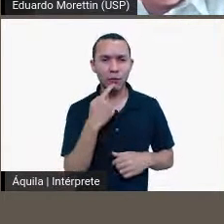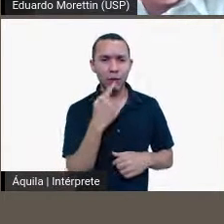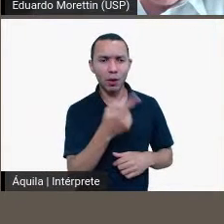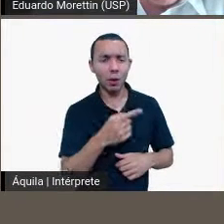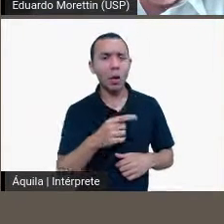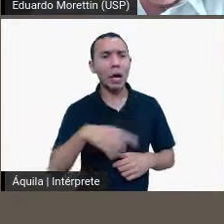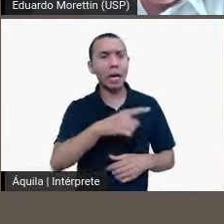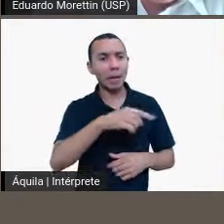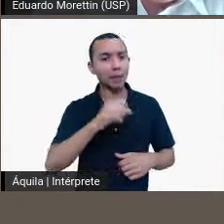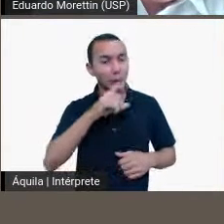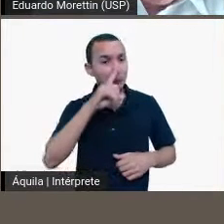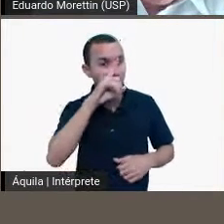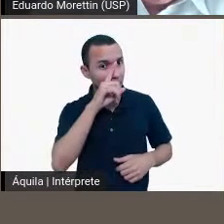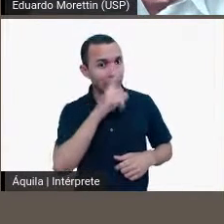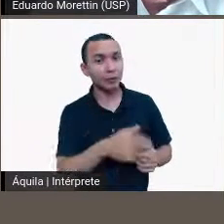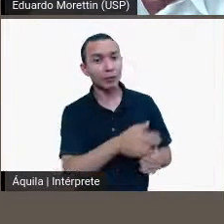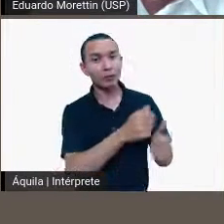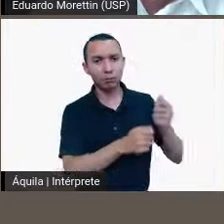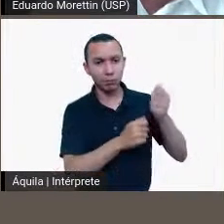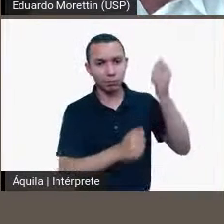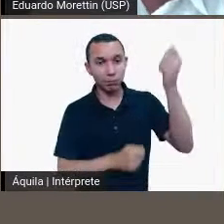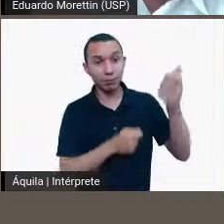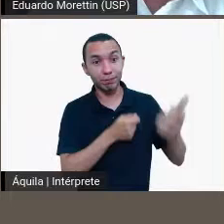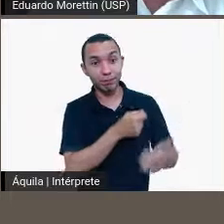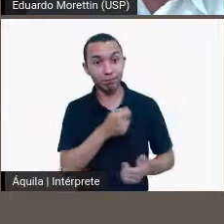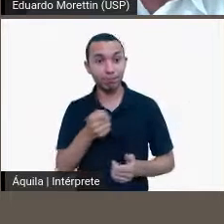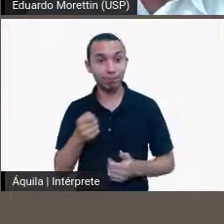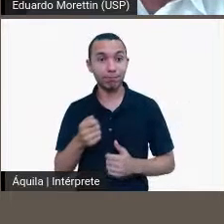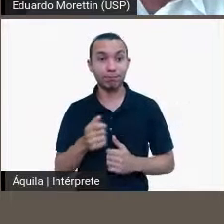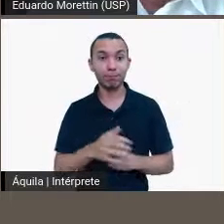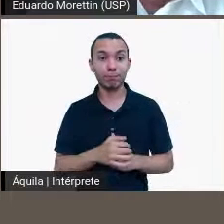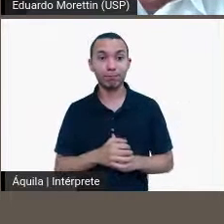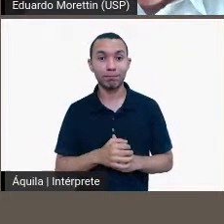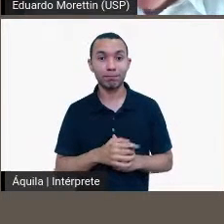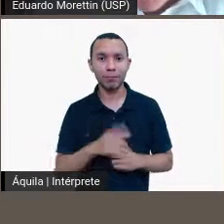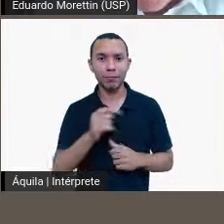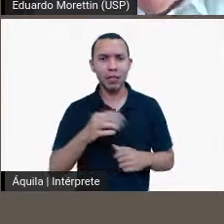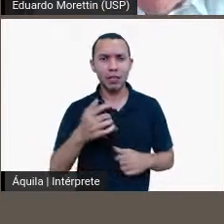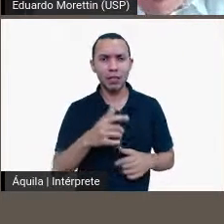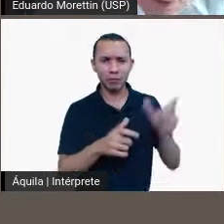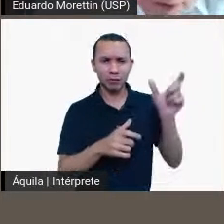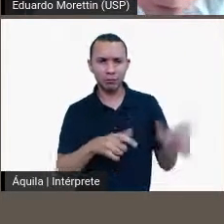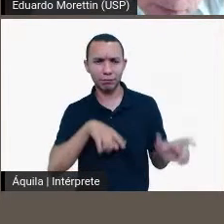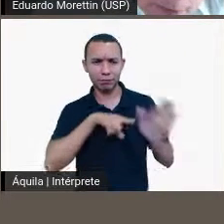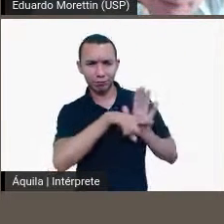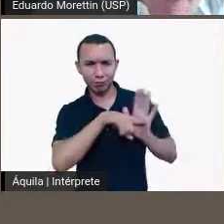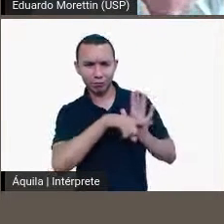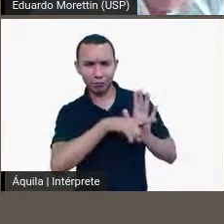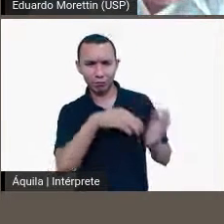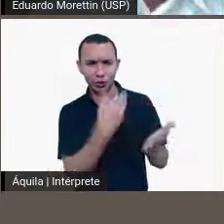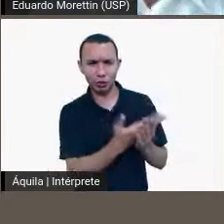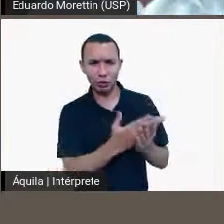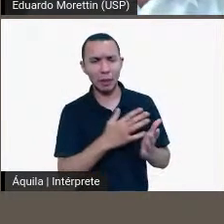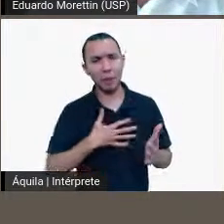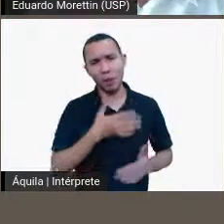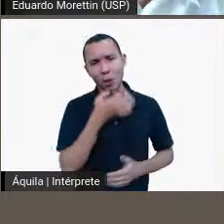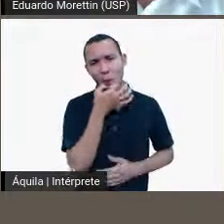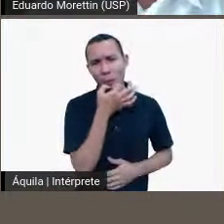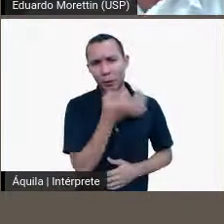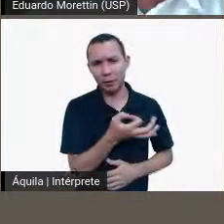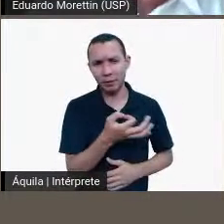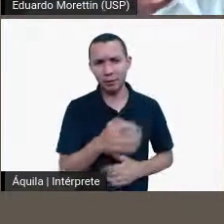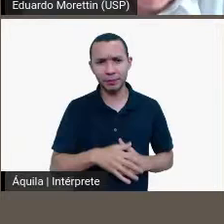todas as lanças. Armando Pamplona é uma figura pouco estudada, no meu entendimento, e nesse